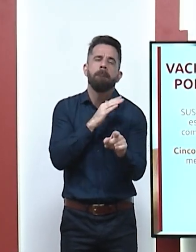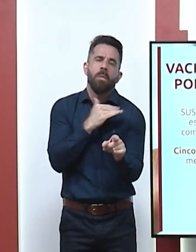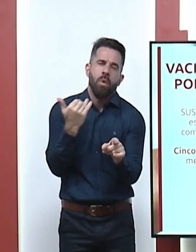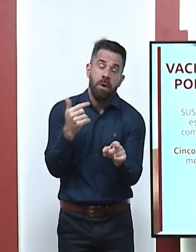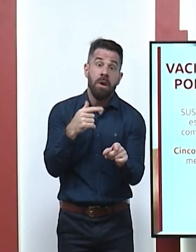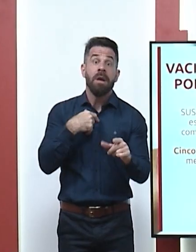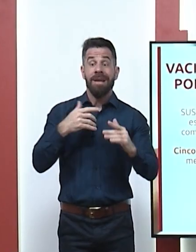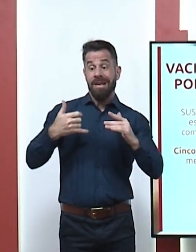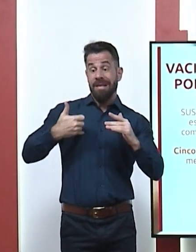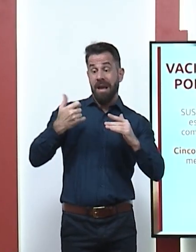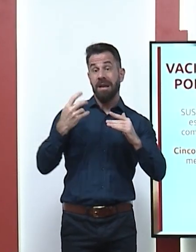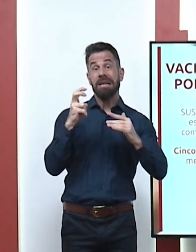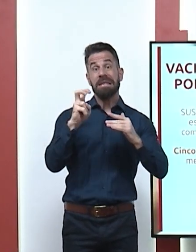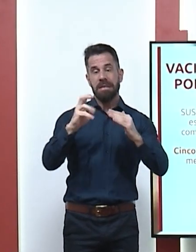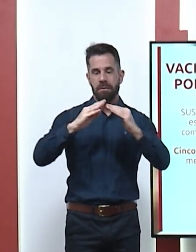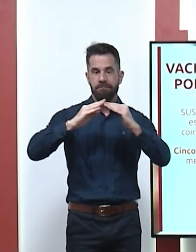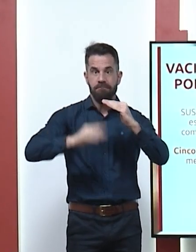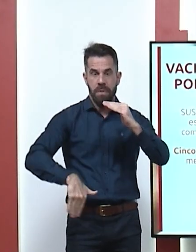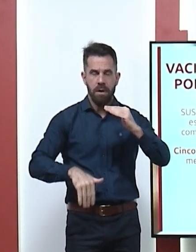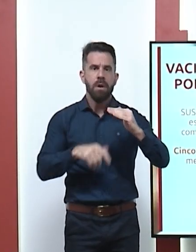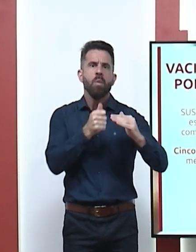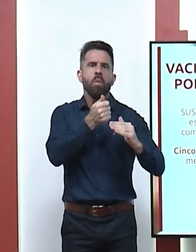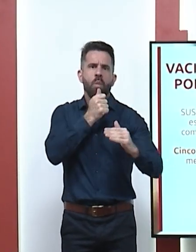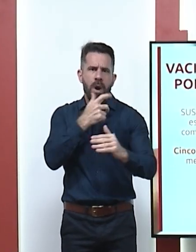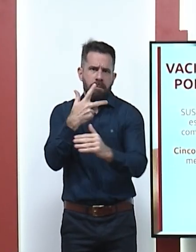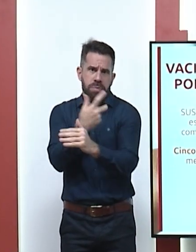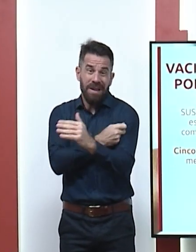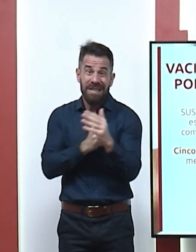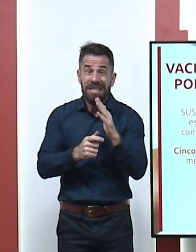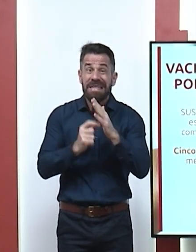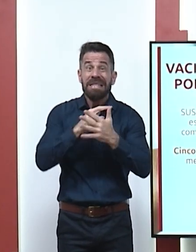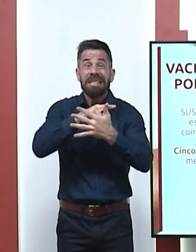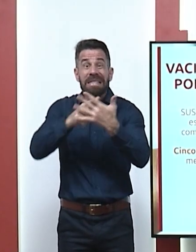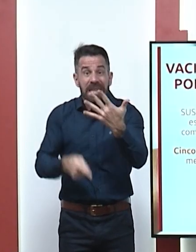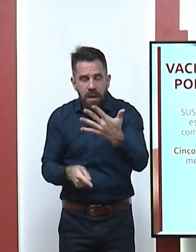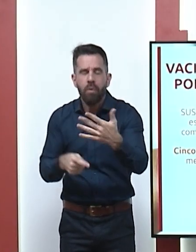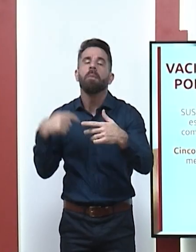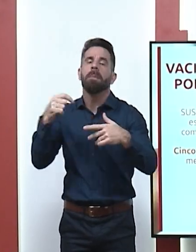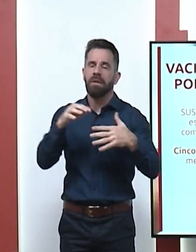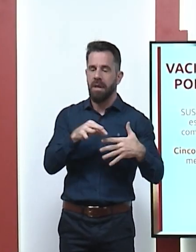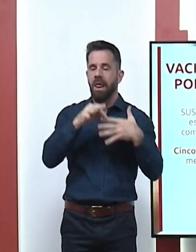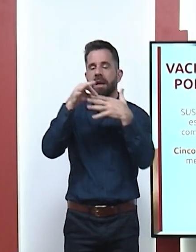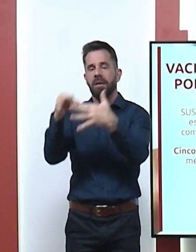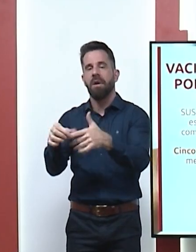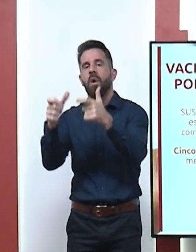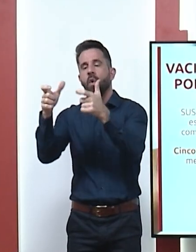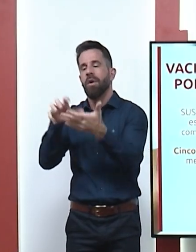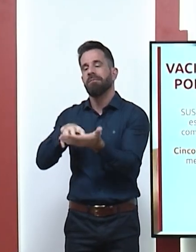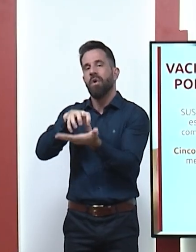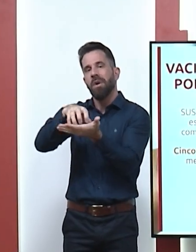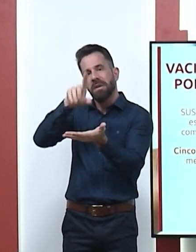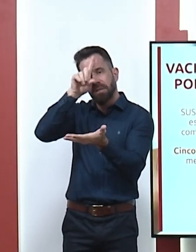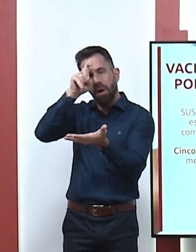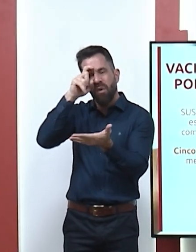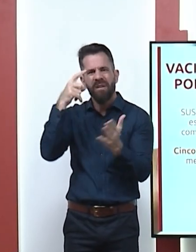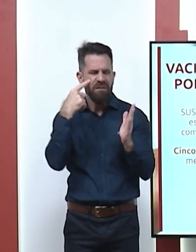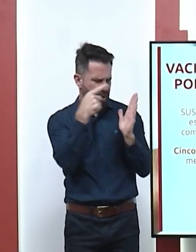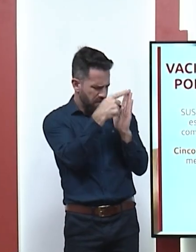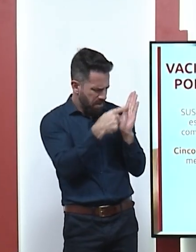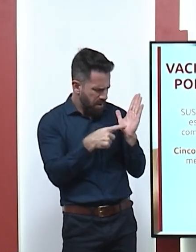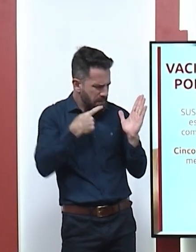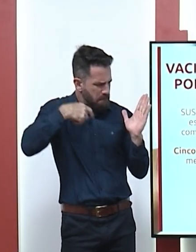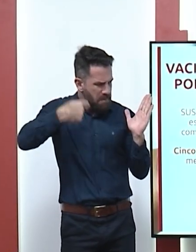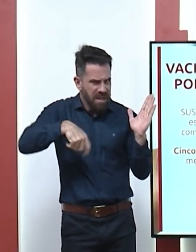que não tiverem recebido as 5 doses devem ser levados ao posto de saúde para verificar a necessidade